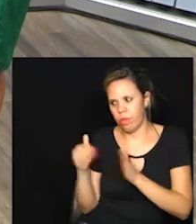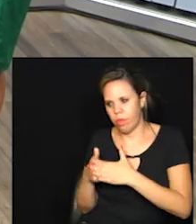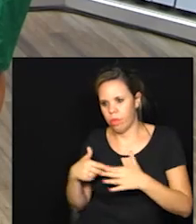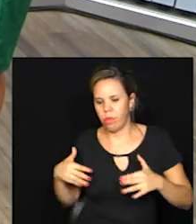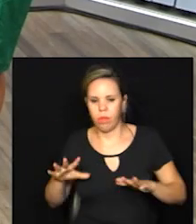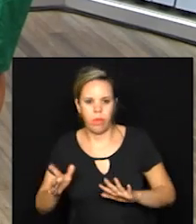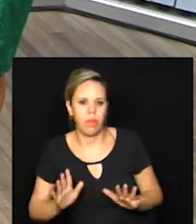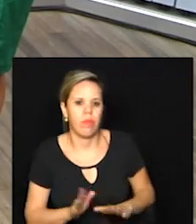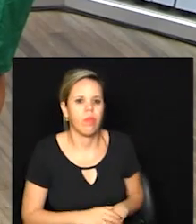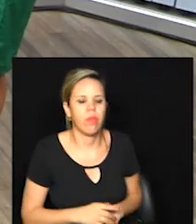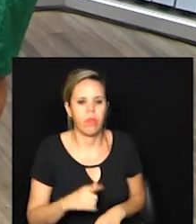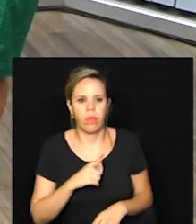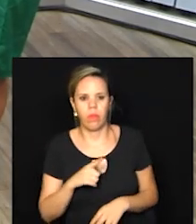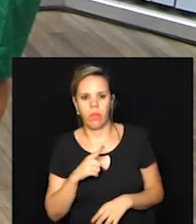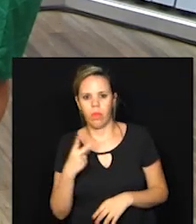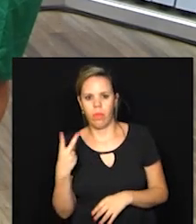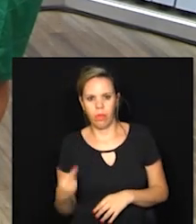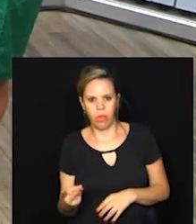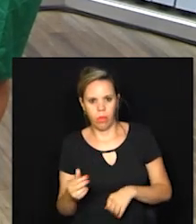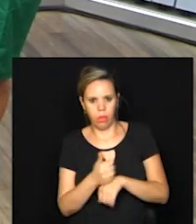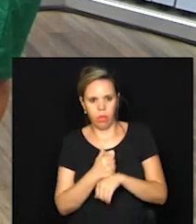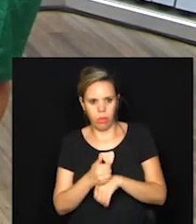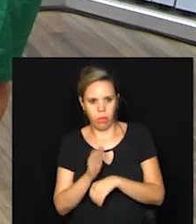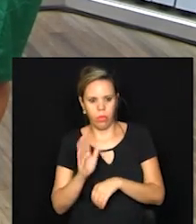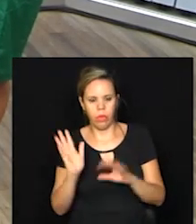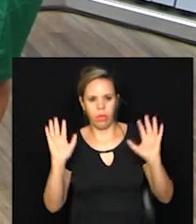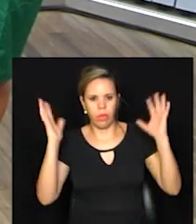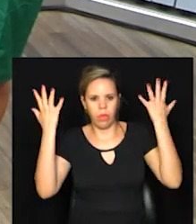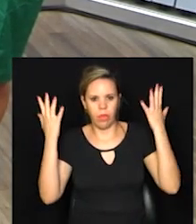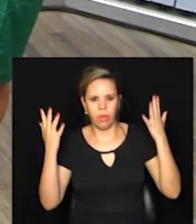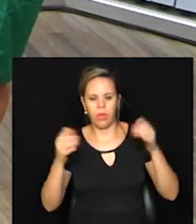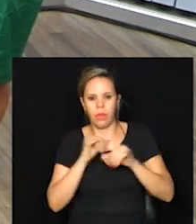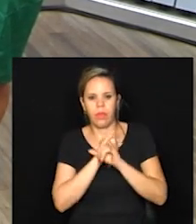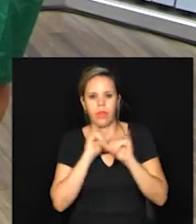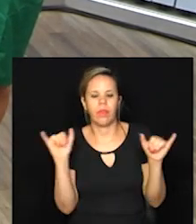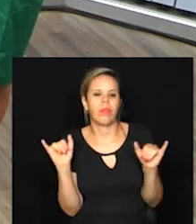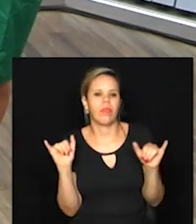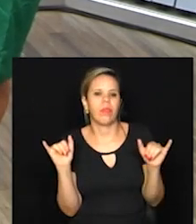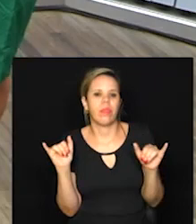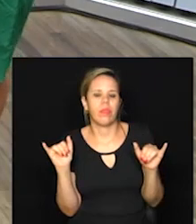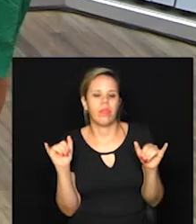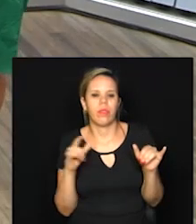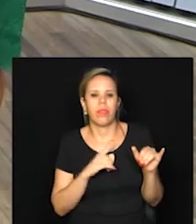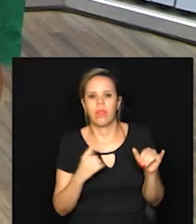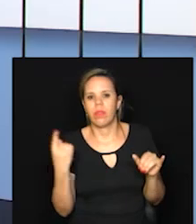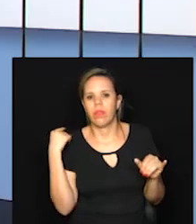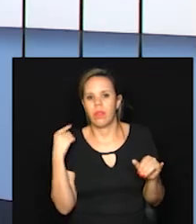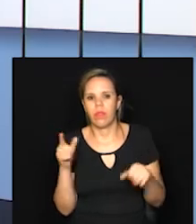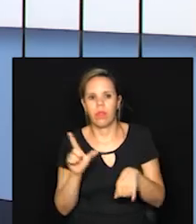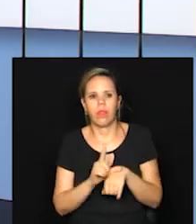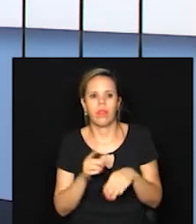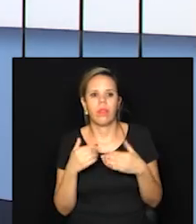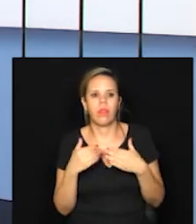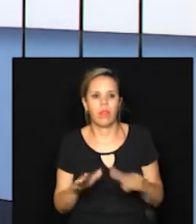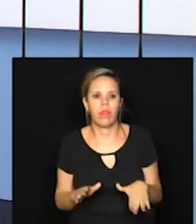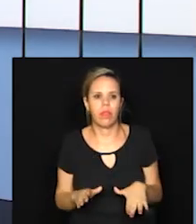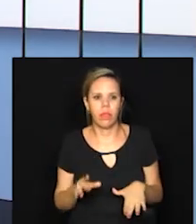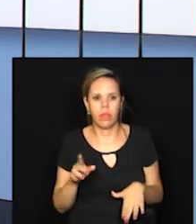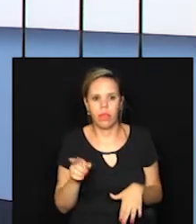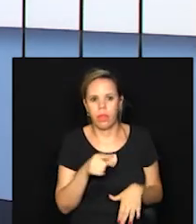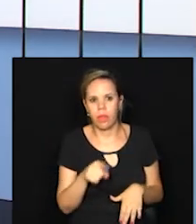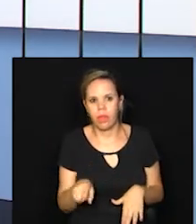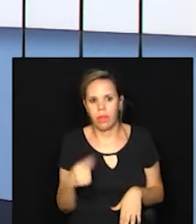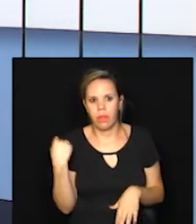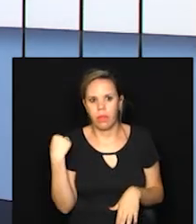E olha só, nós temos 2 categorias que já comemoram esse anúncio. Inclusive, tivemos comércio aberto neste